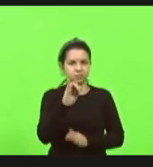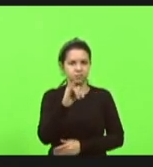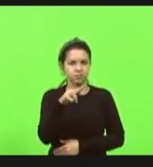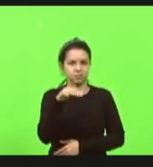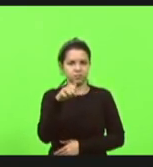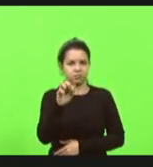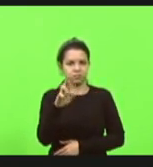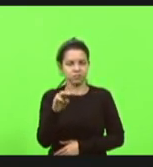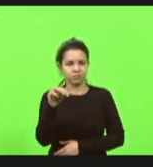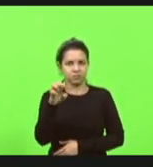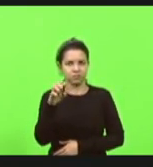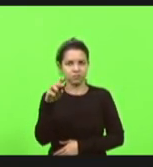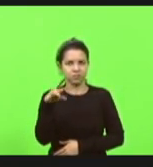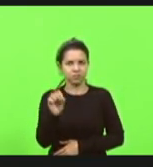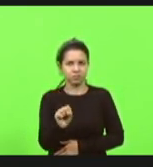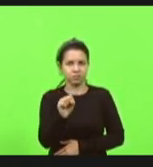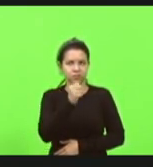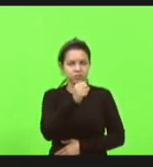Mendes,